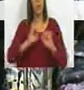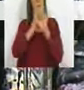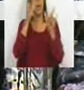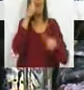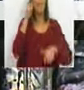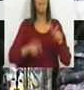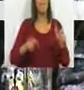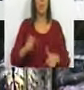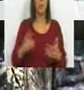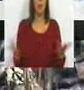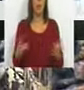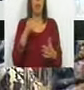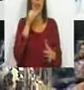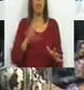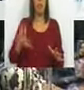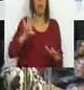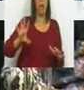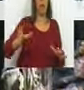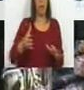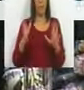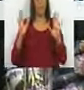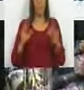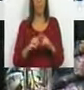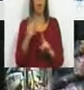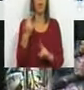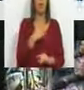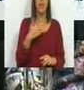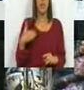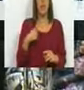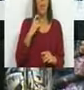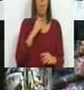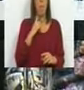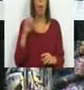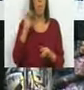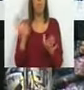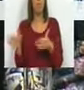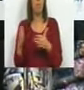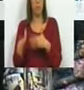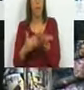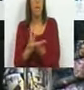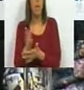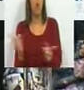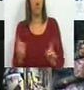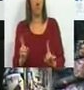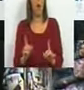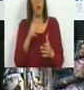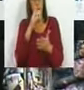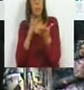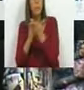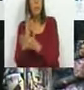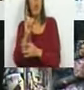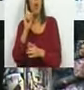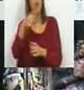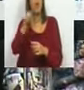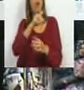as pessoas deste território. Desde logo, se a Unidade de Saúde Familiar Pombal Oeste vai ou não avançar, e avançando, quais